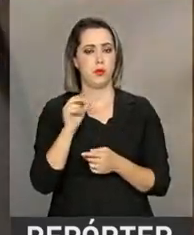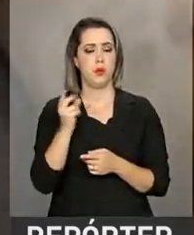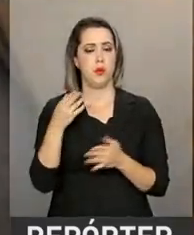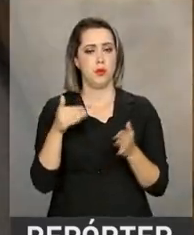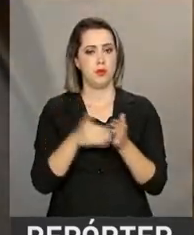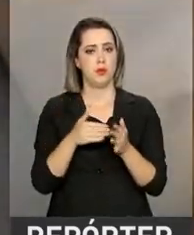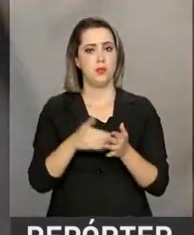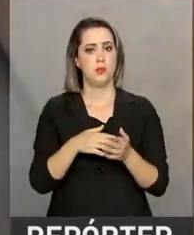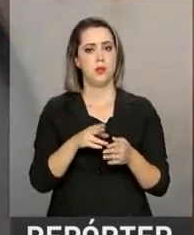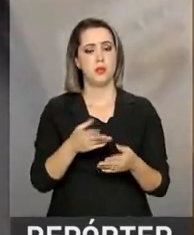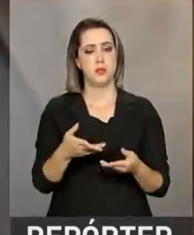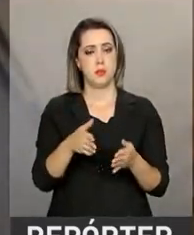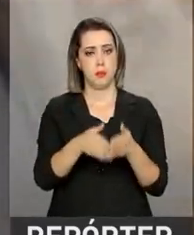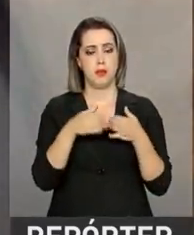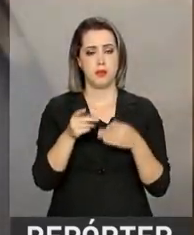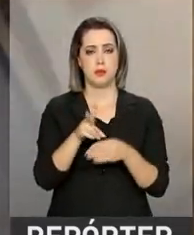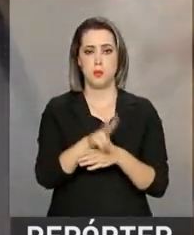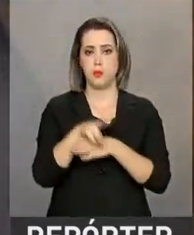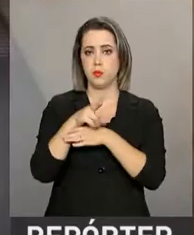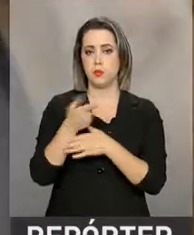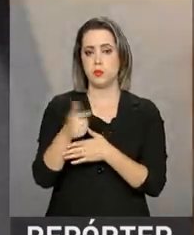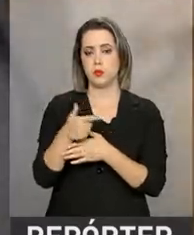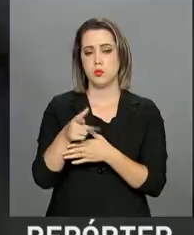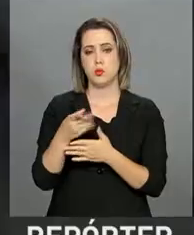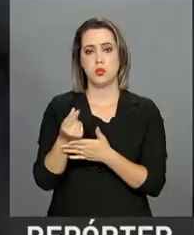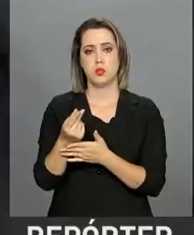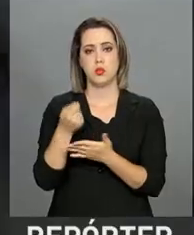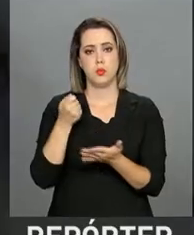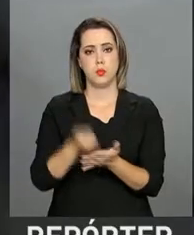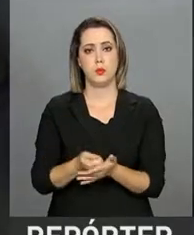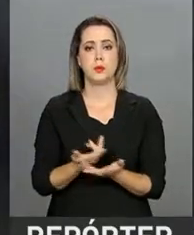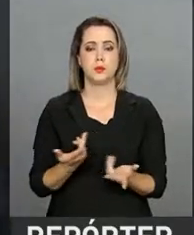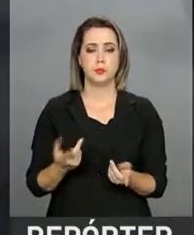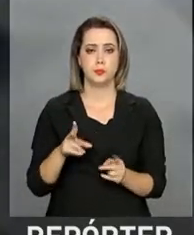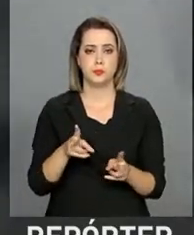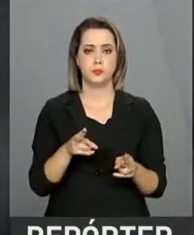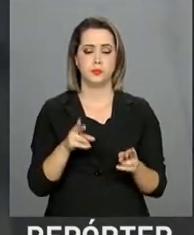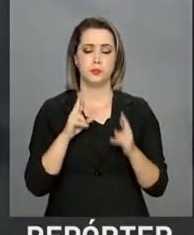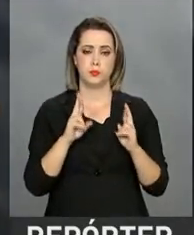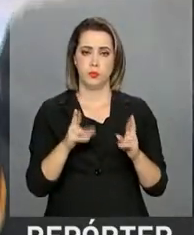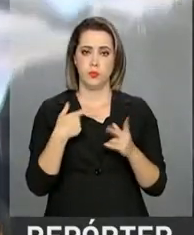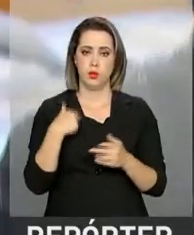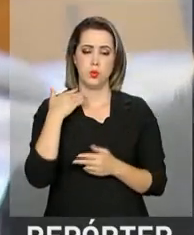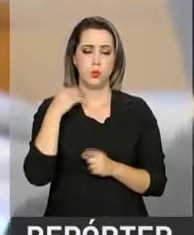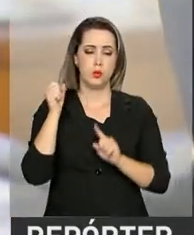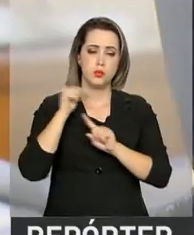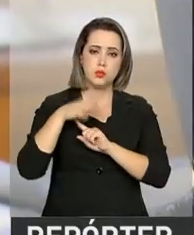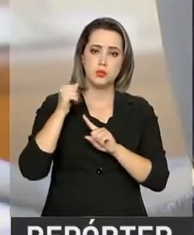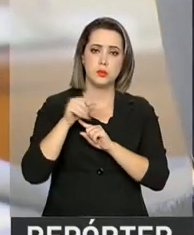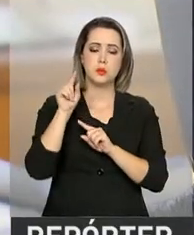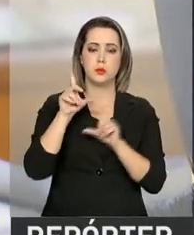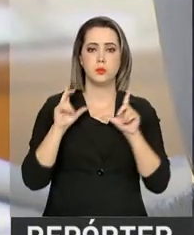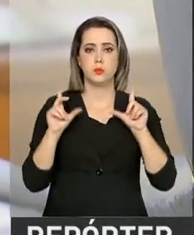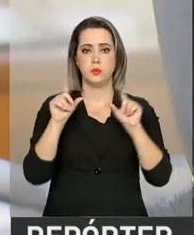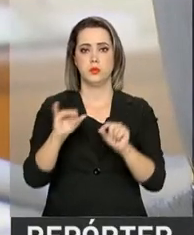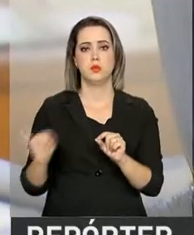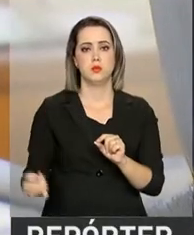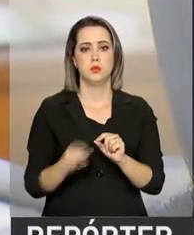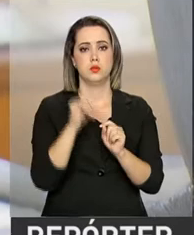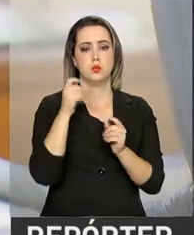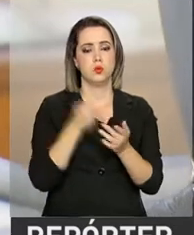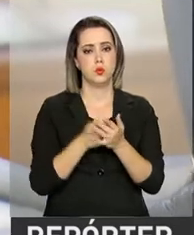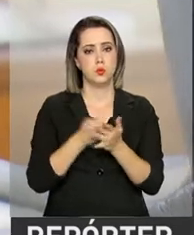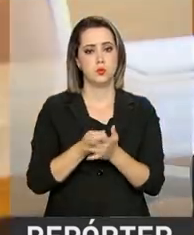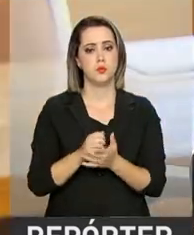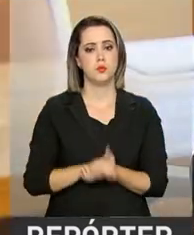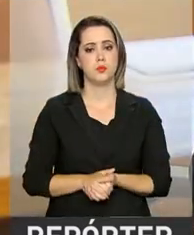mesmo pegue um empréstimo caso não tenha dinheiro para quitar a fatura a expectativa do banco central é que essa resolução diminua os juros pagos pelos consumidores